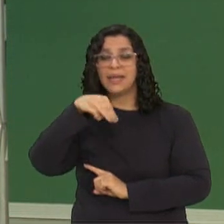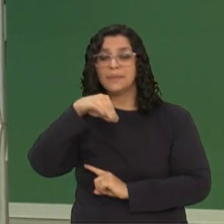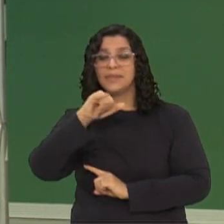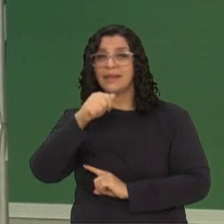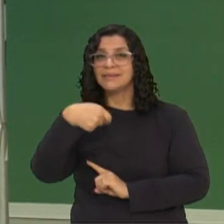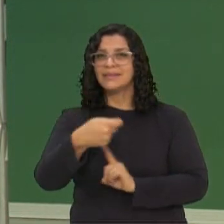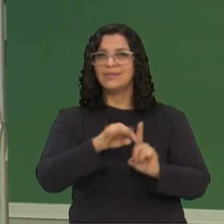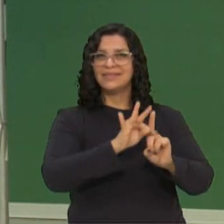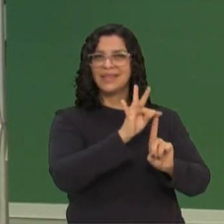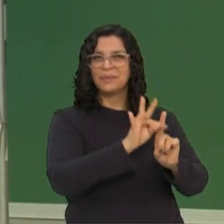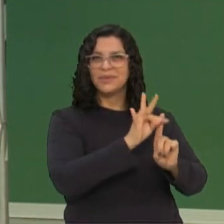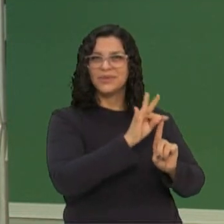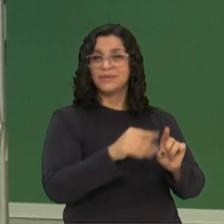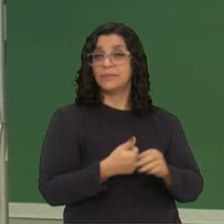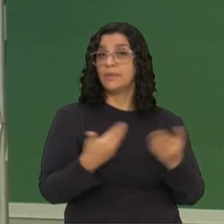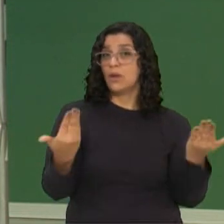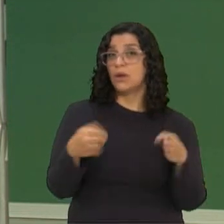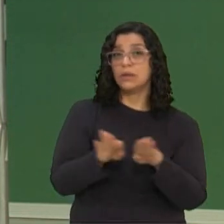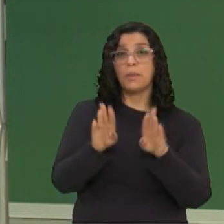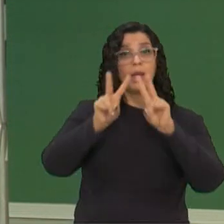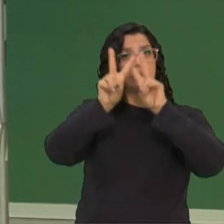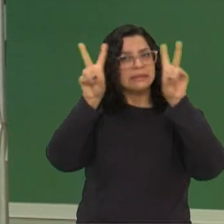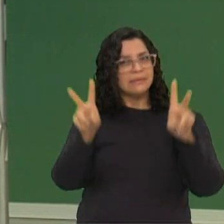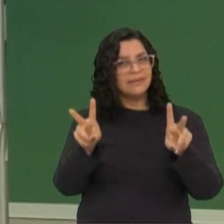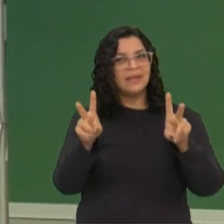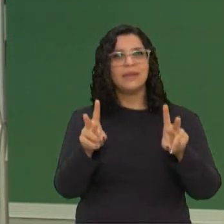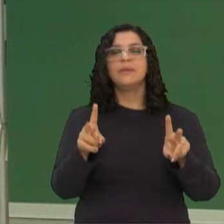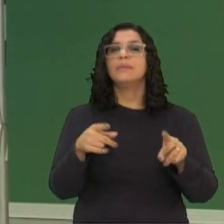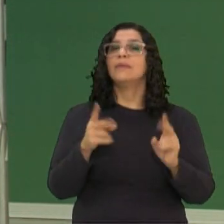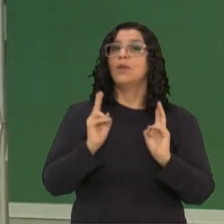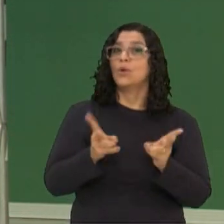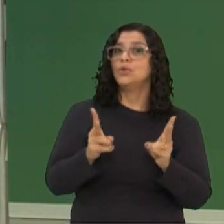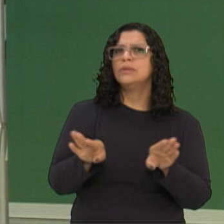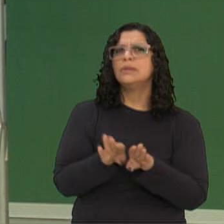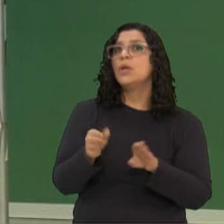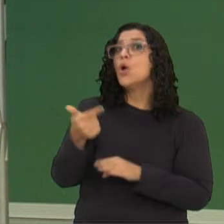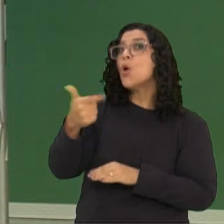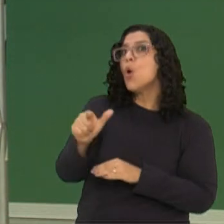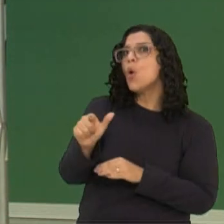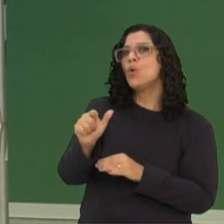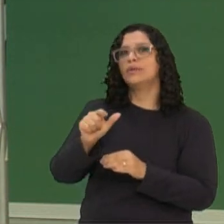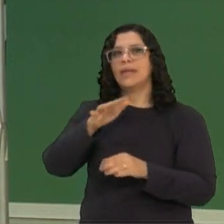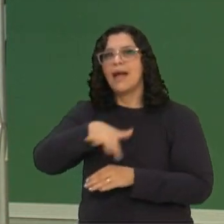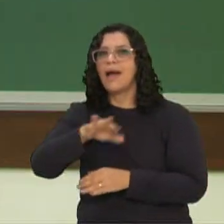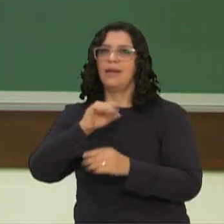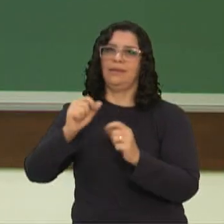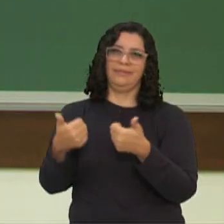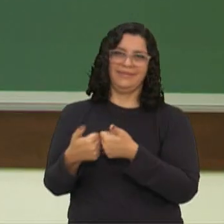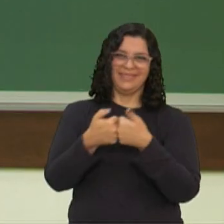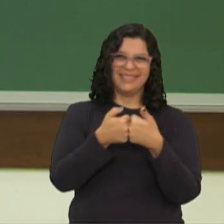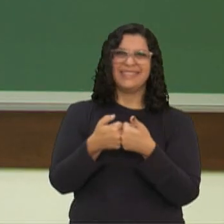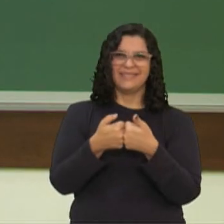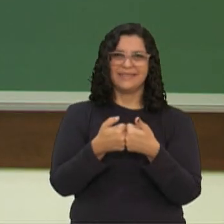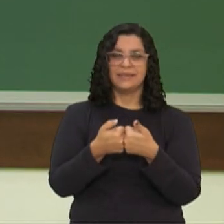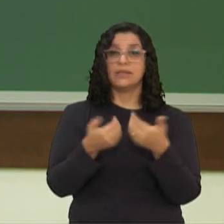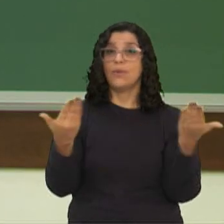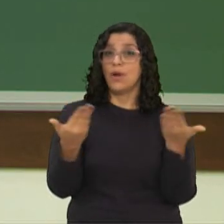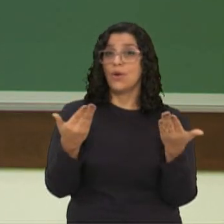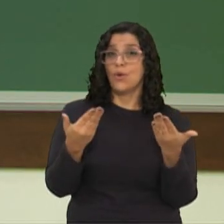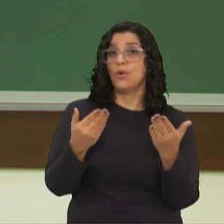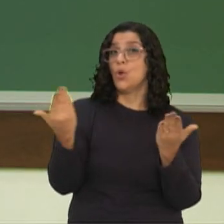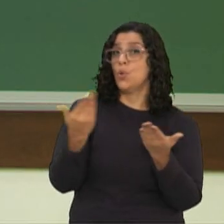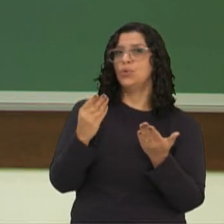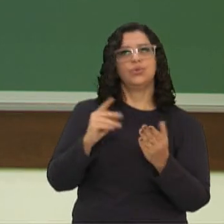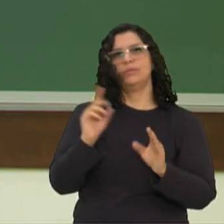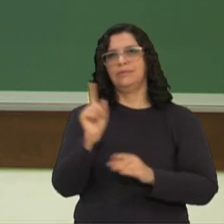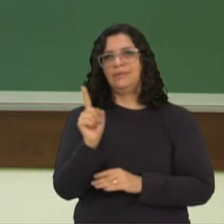no caso, esse assunto aí acabou partindo por um outro capítulo da física. Então, esse capítulo hoje,